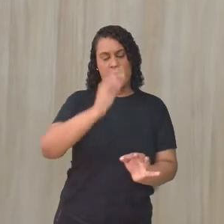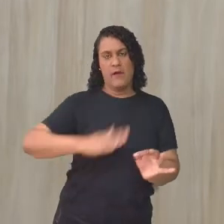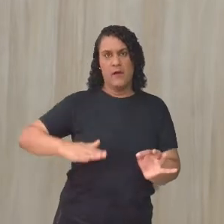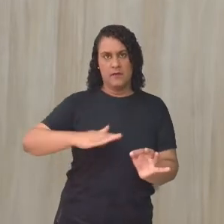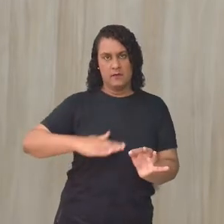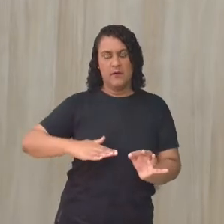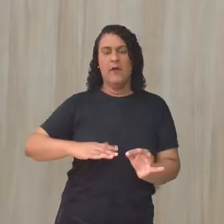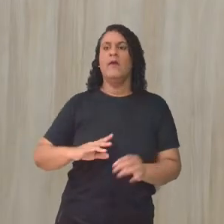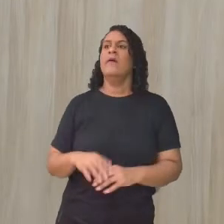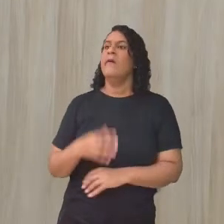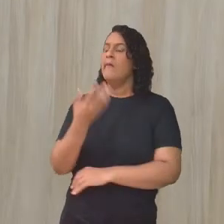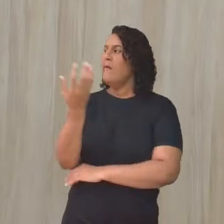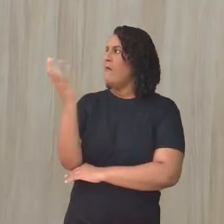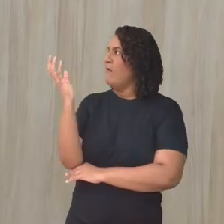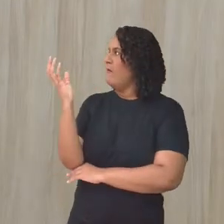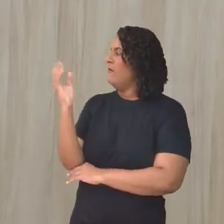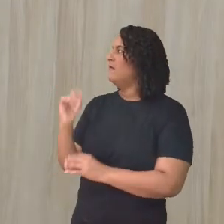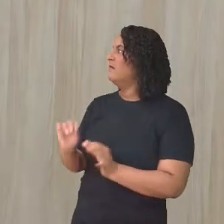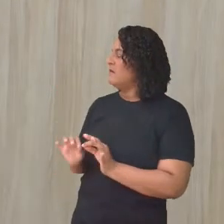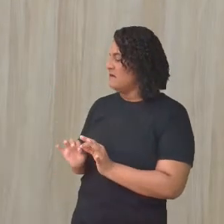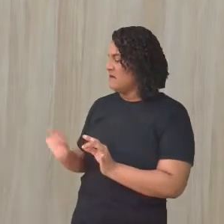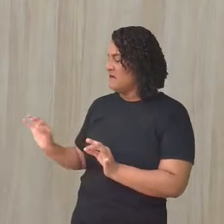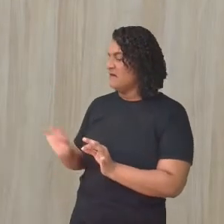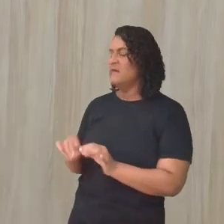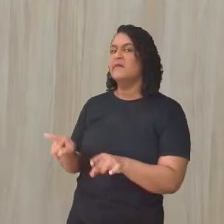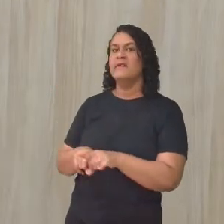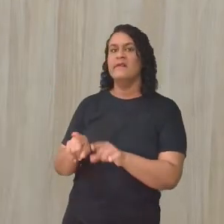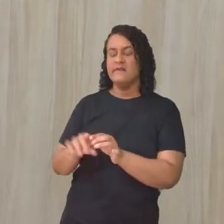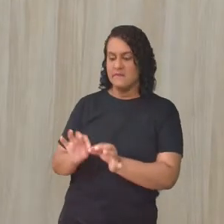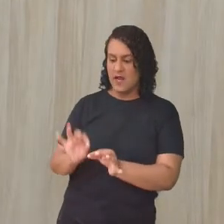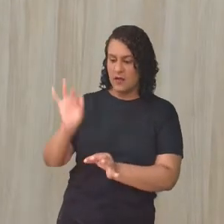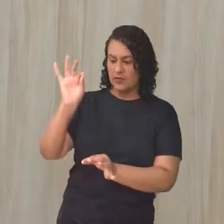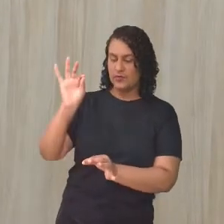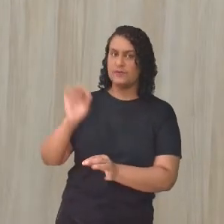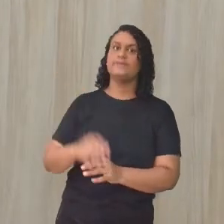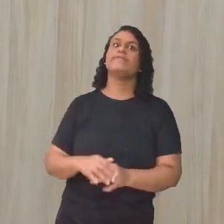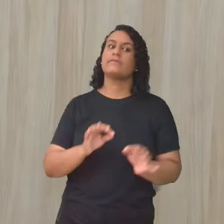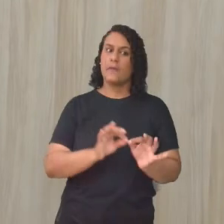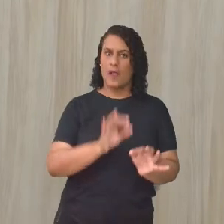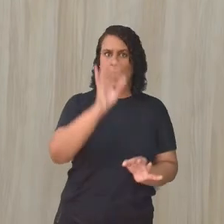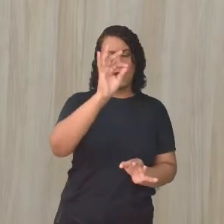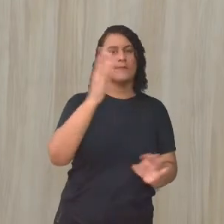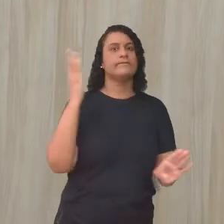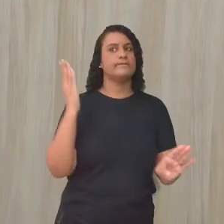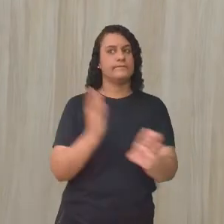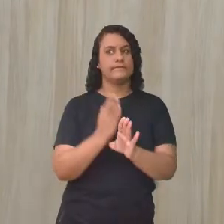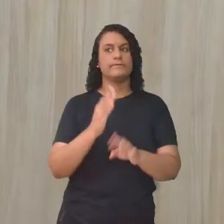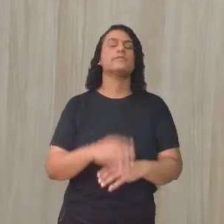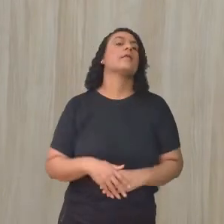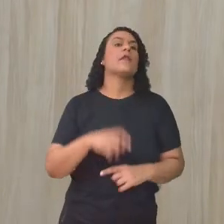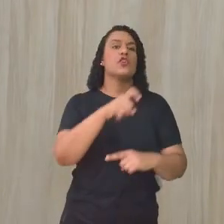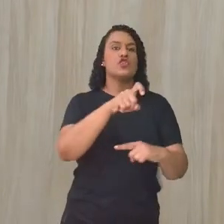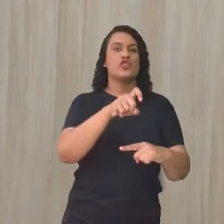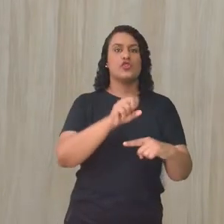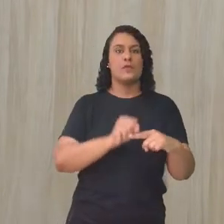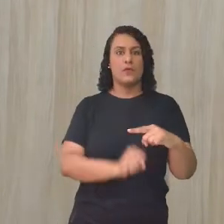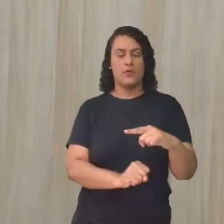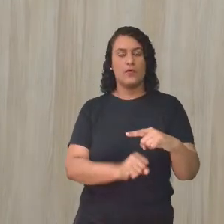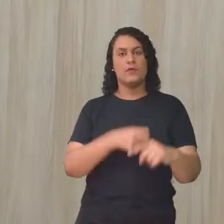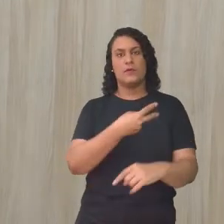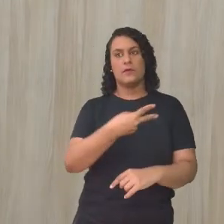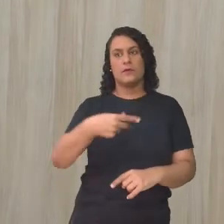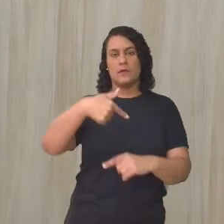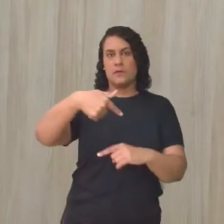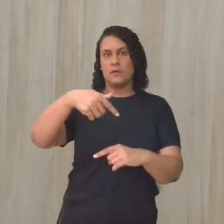essa sombra, essa altura, e aqui eu vou conseguir descobrir a altura. Então, por exemplo, x está para 8, assim